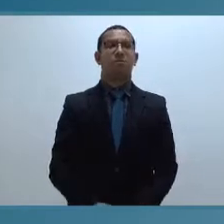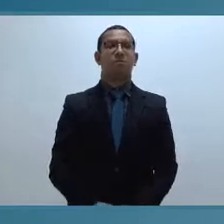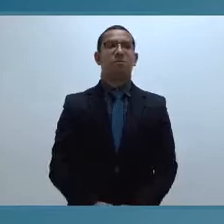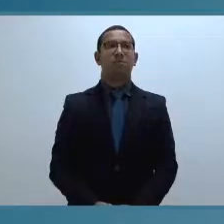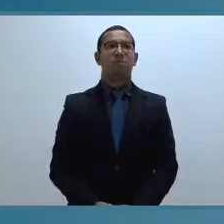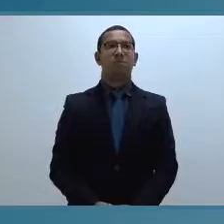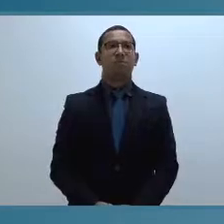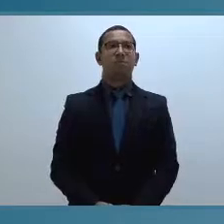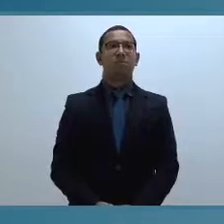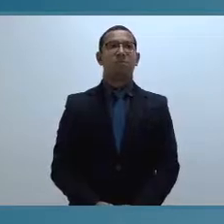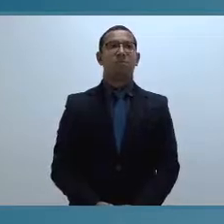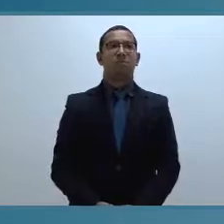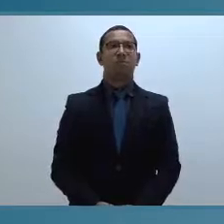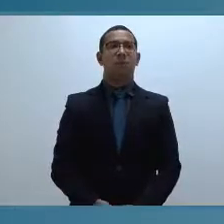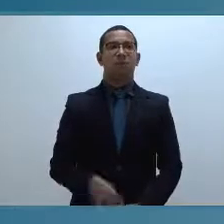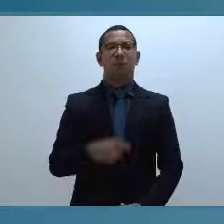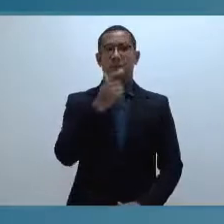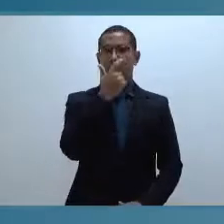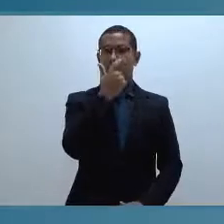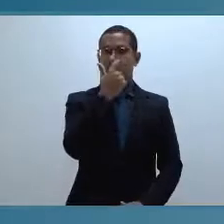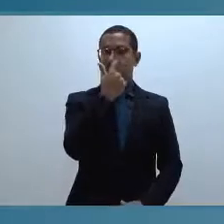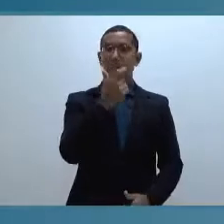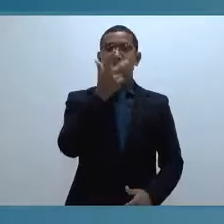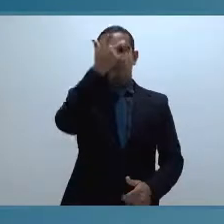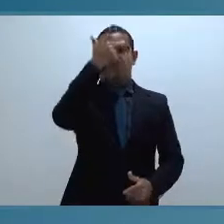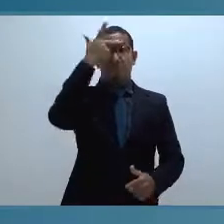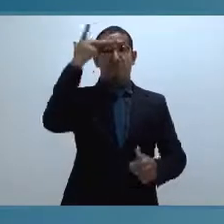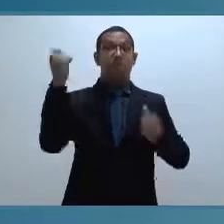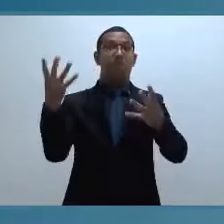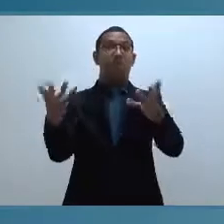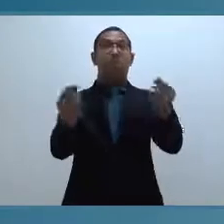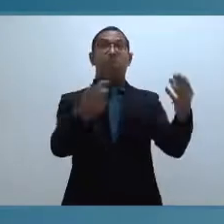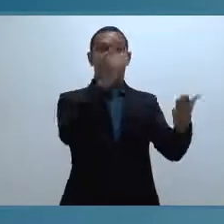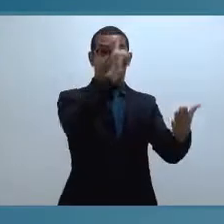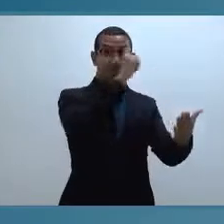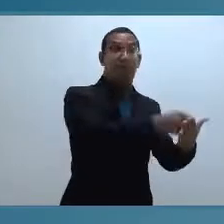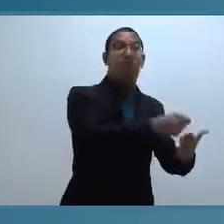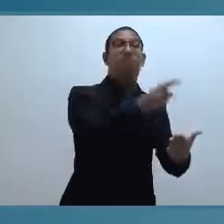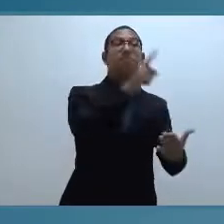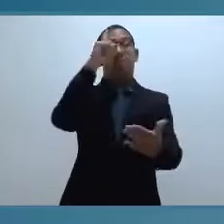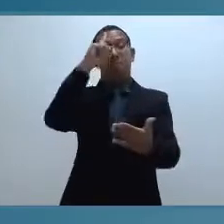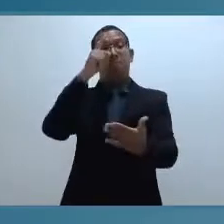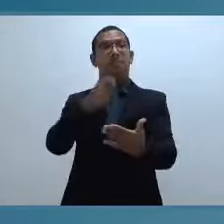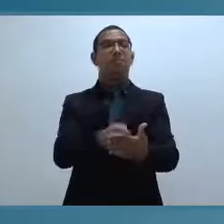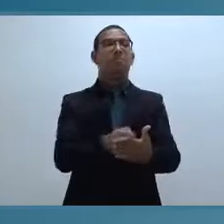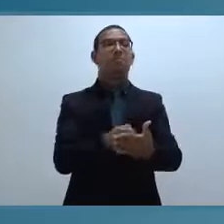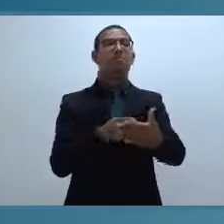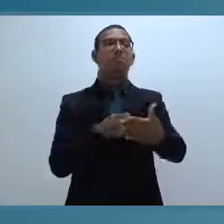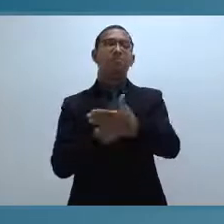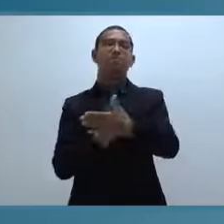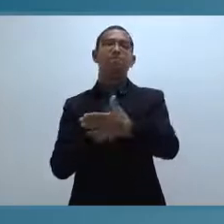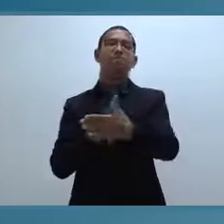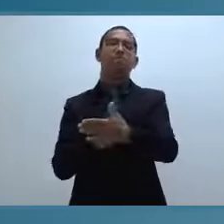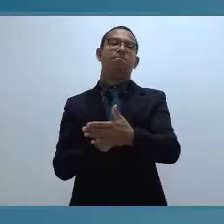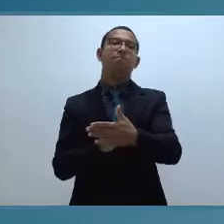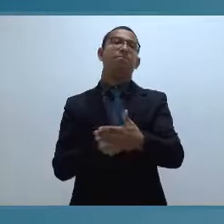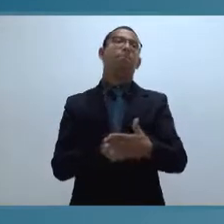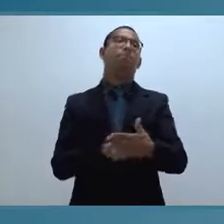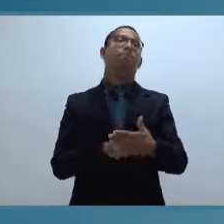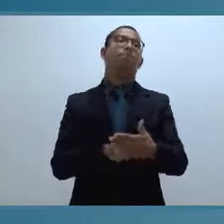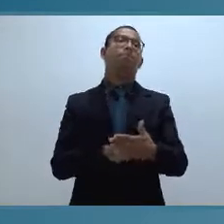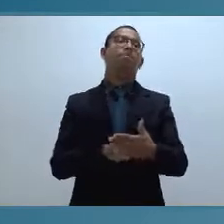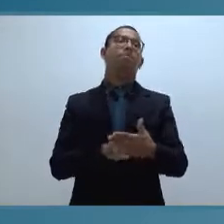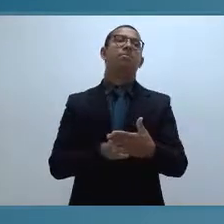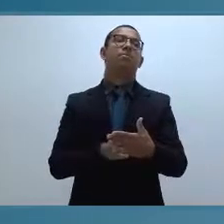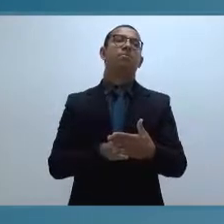decisão é por maioria, né, pelo indeferimento, vencida a desembargadora Maria